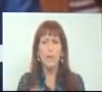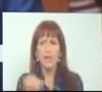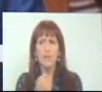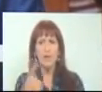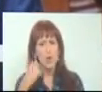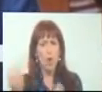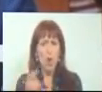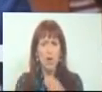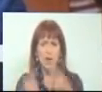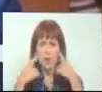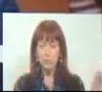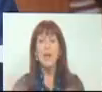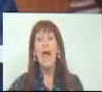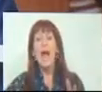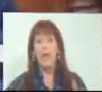públicos.